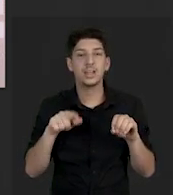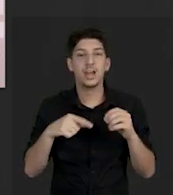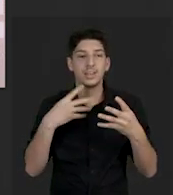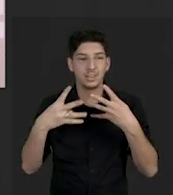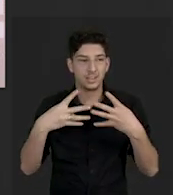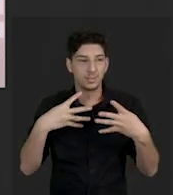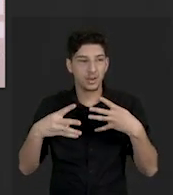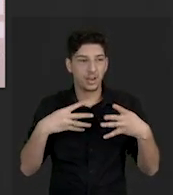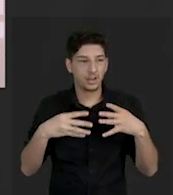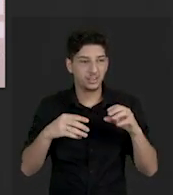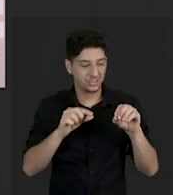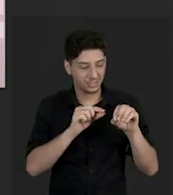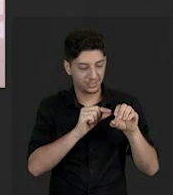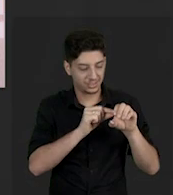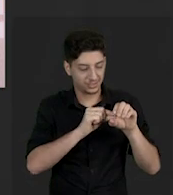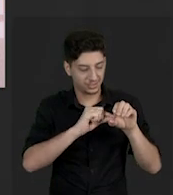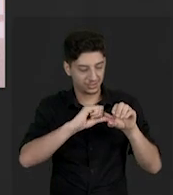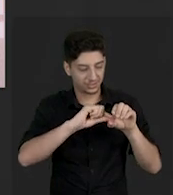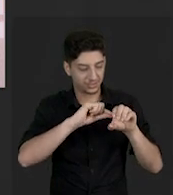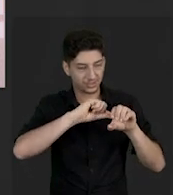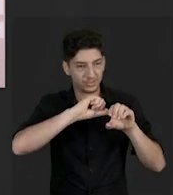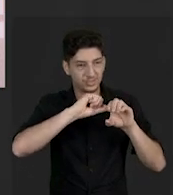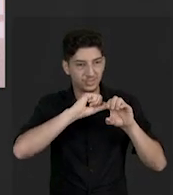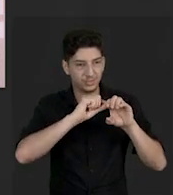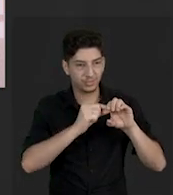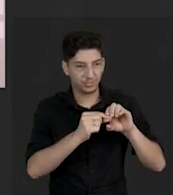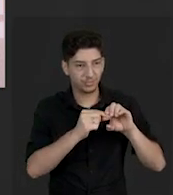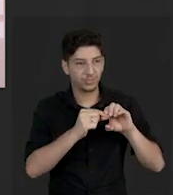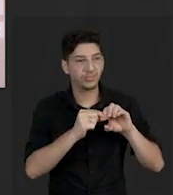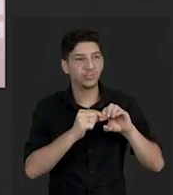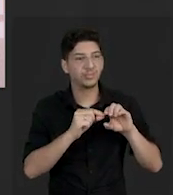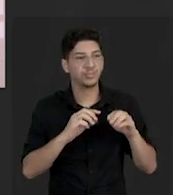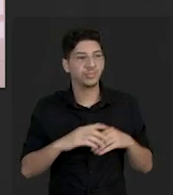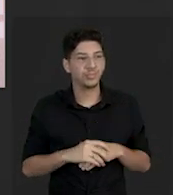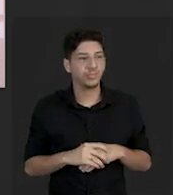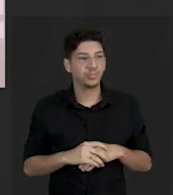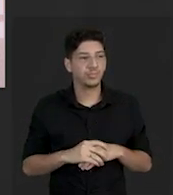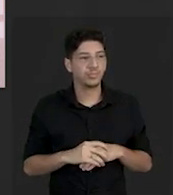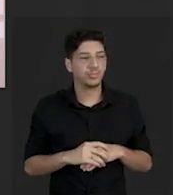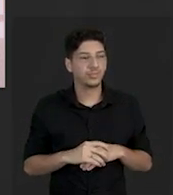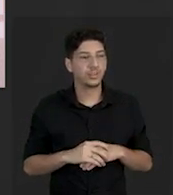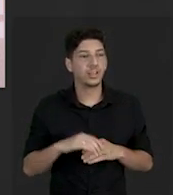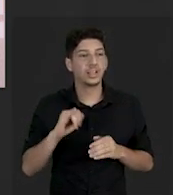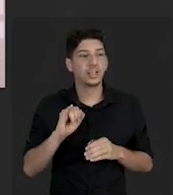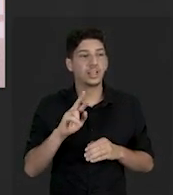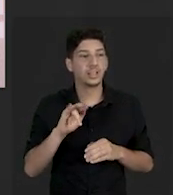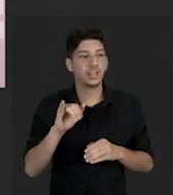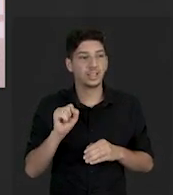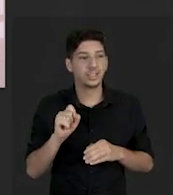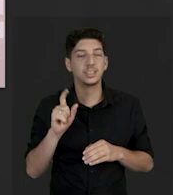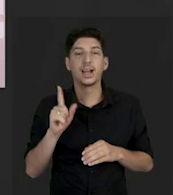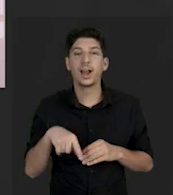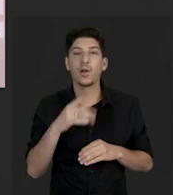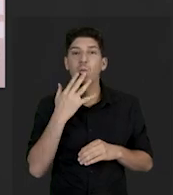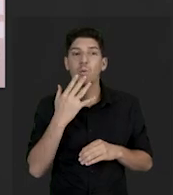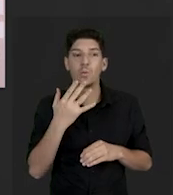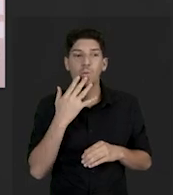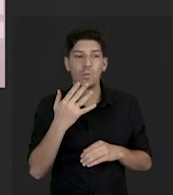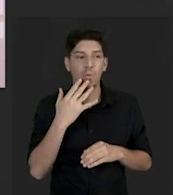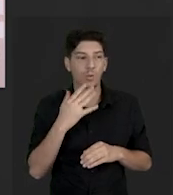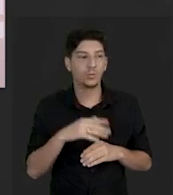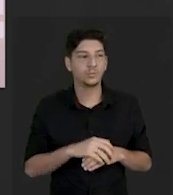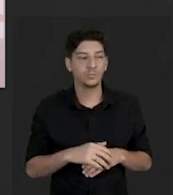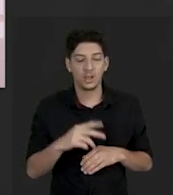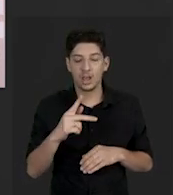transparente, né? A gente não vai conseguir identificá-la, mas a esclera seria a parte branquinha. A íris, a parte que tem cor no nosso olho, e a